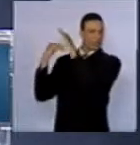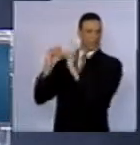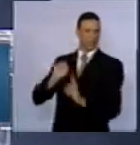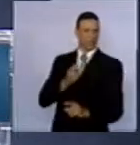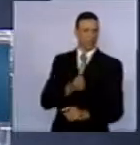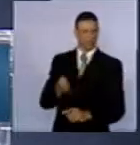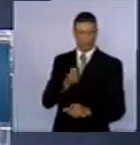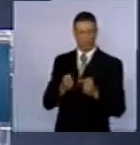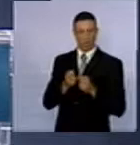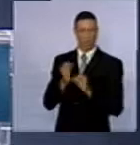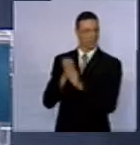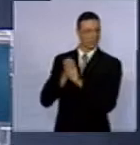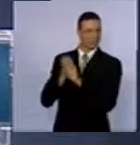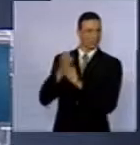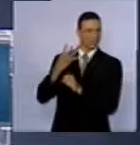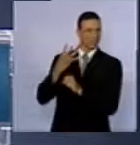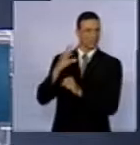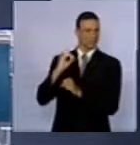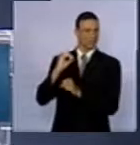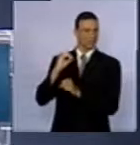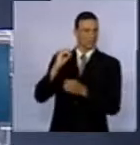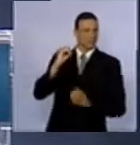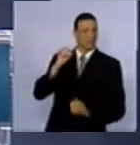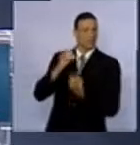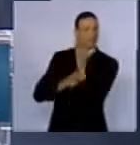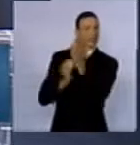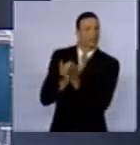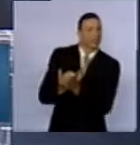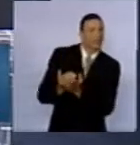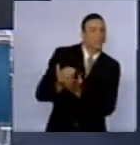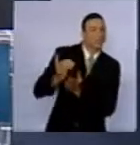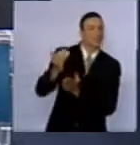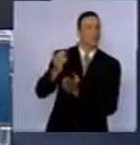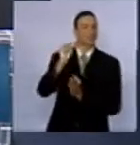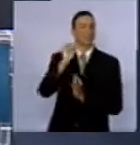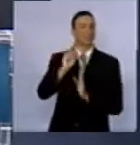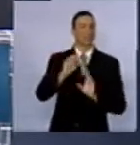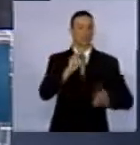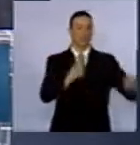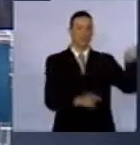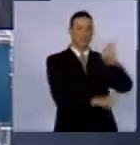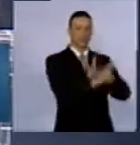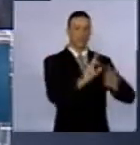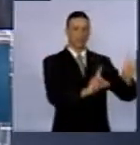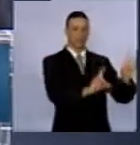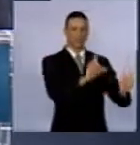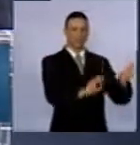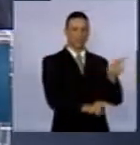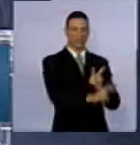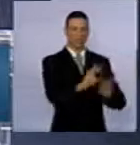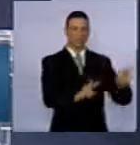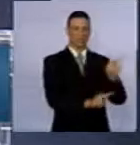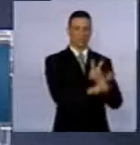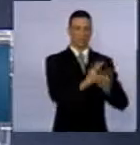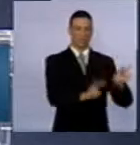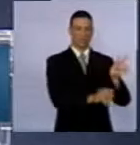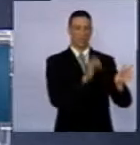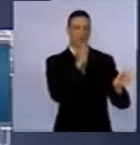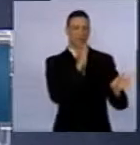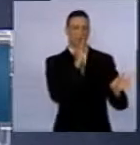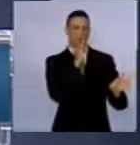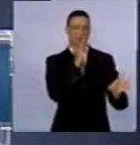que tem 40 anos, ela nasceu no segmento defendendo a produção audiovisual publicitária. Assim como nós